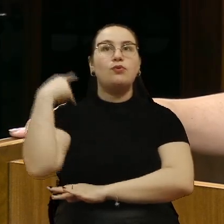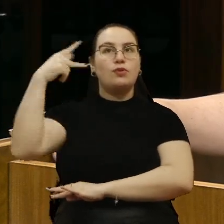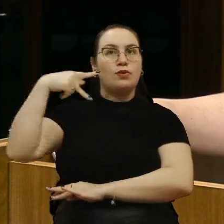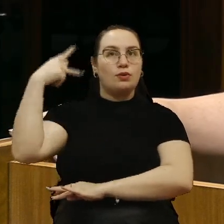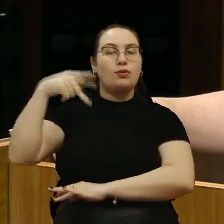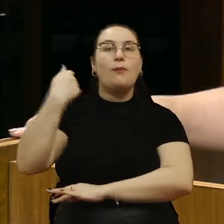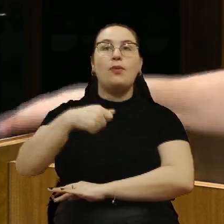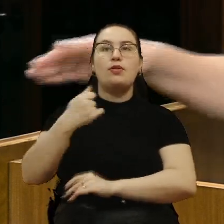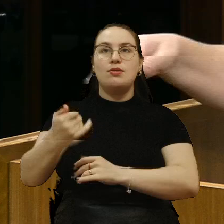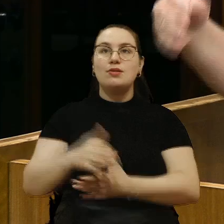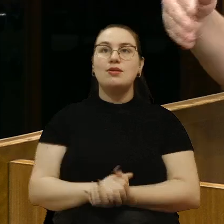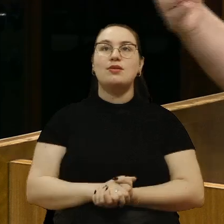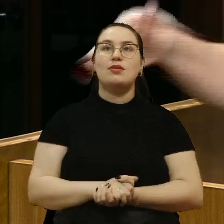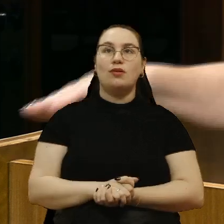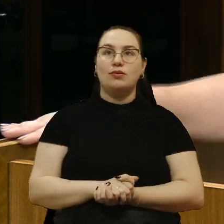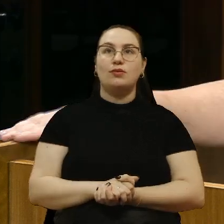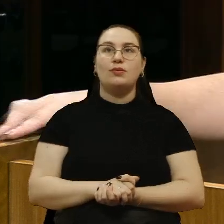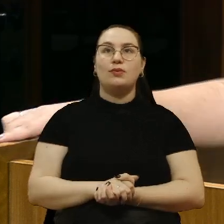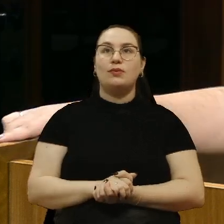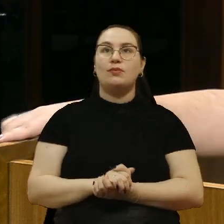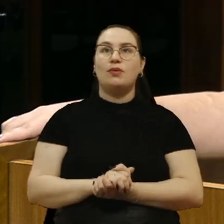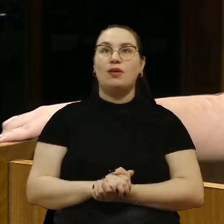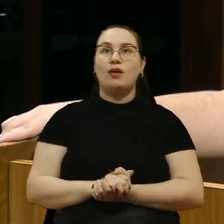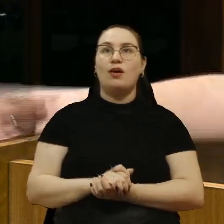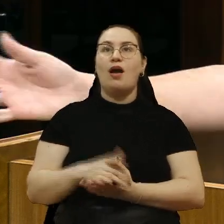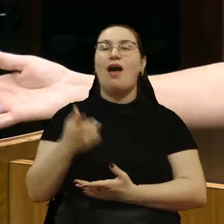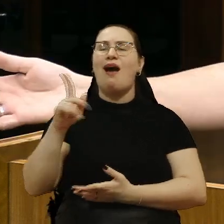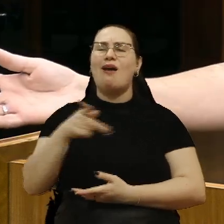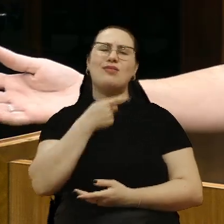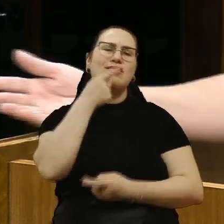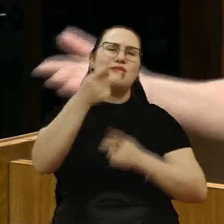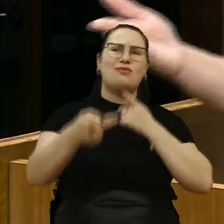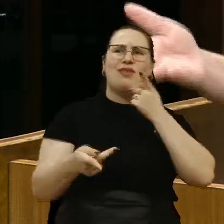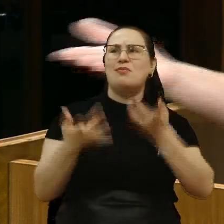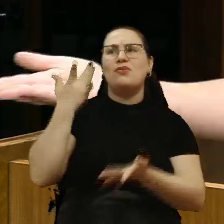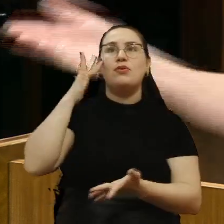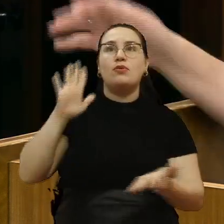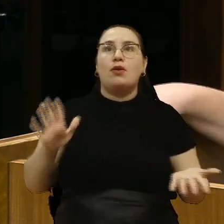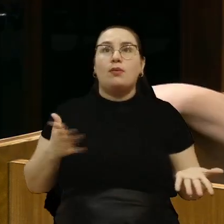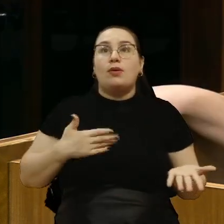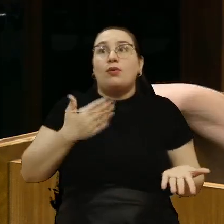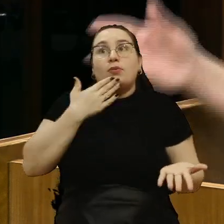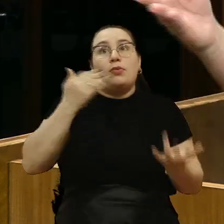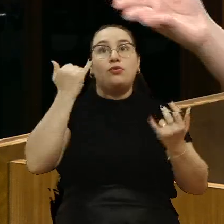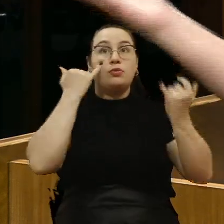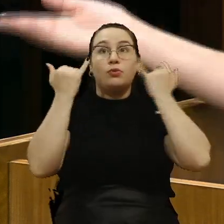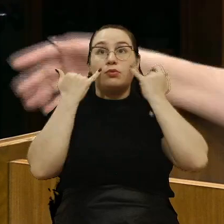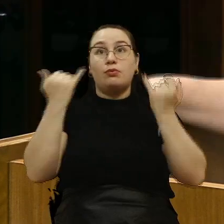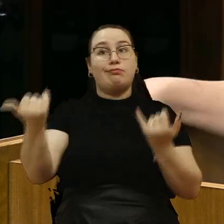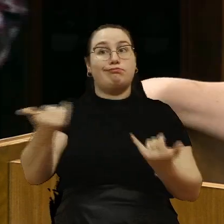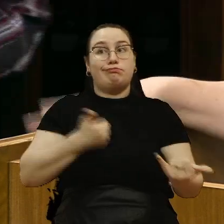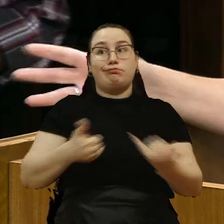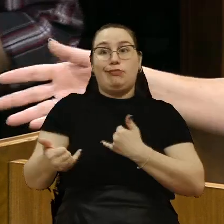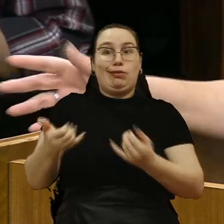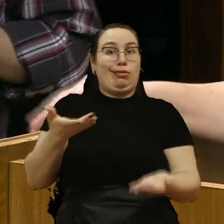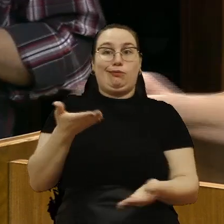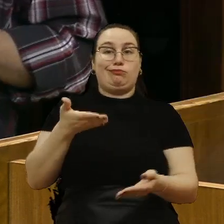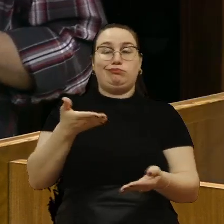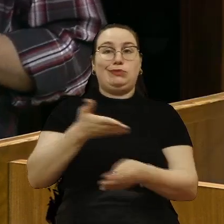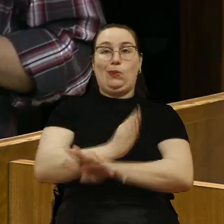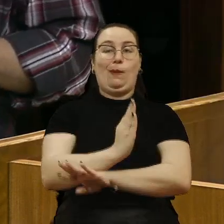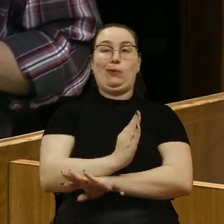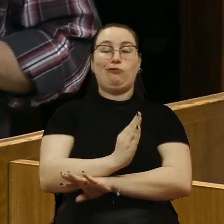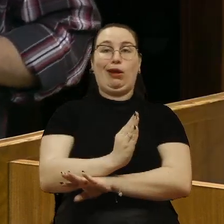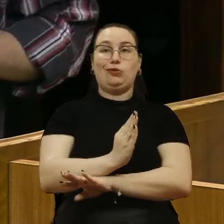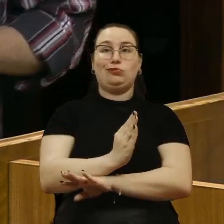das informações, até mesmo para não se levantar e depois dizer, ah, vocês estão falando, mas vocês não sabem. Mas quando a gente faz pedido de informação, daí às vezes é negado, né? Então a gente